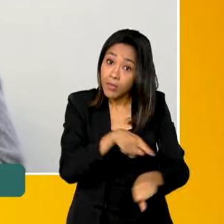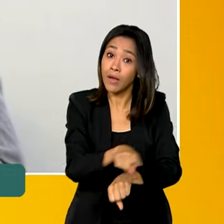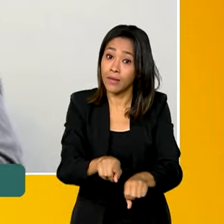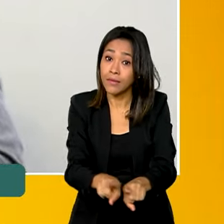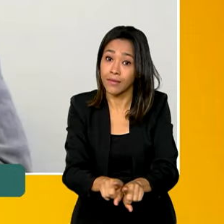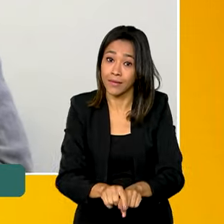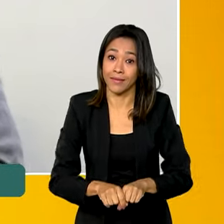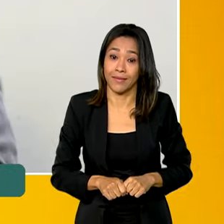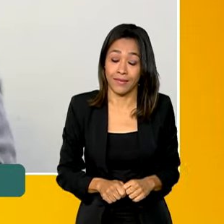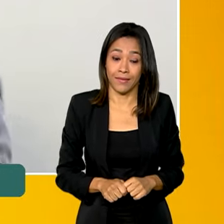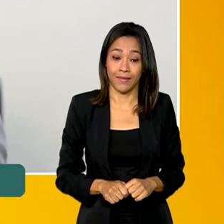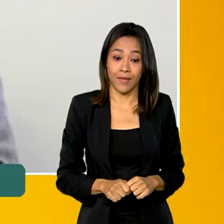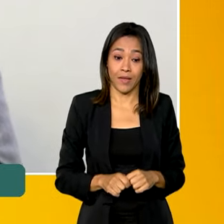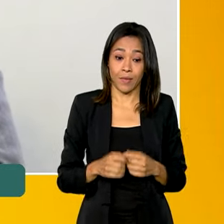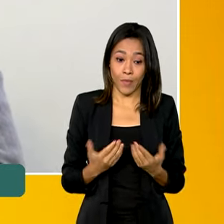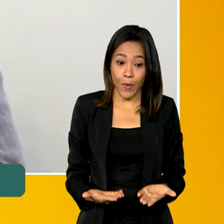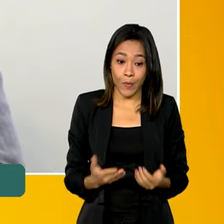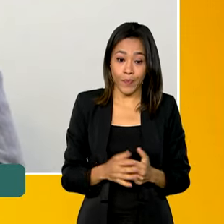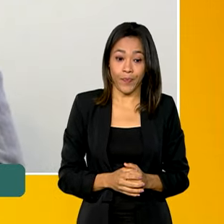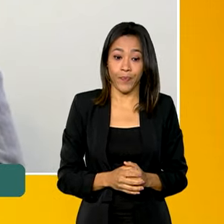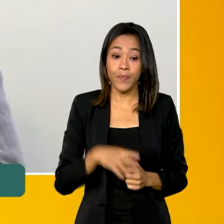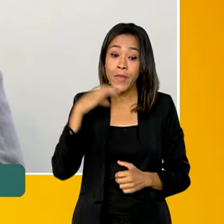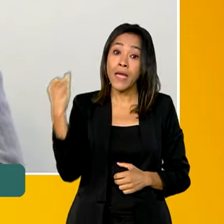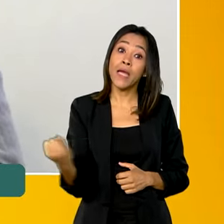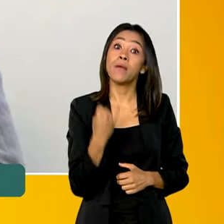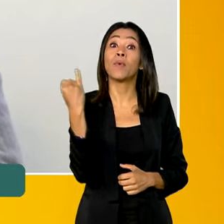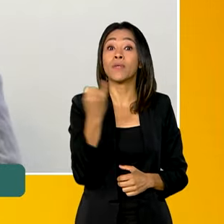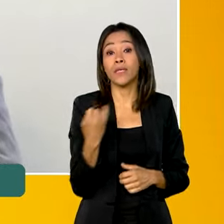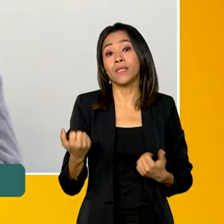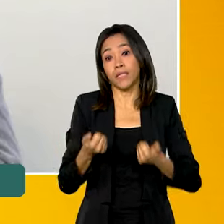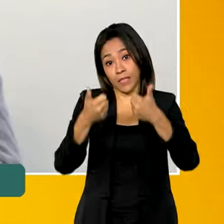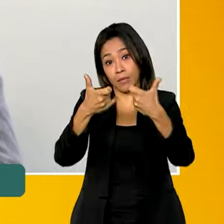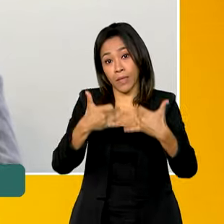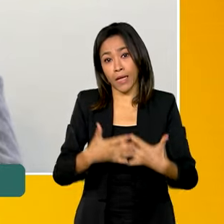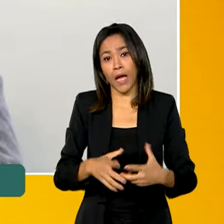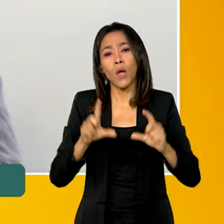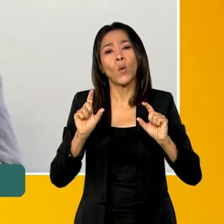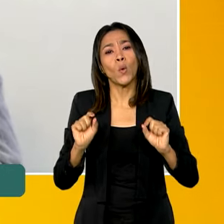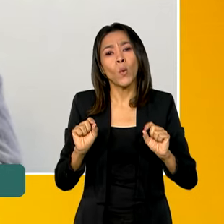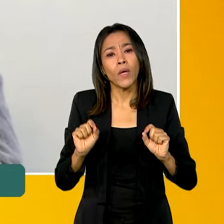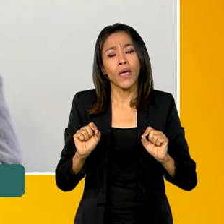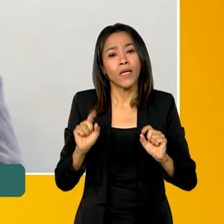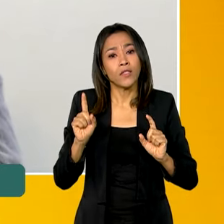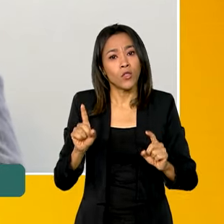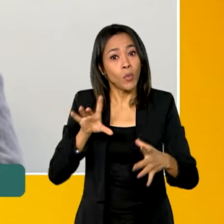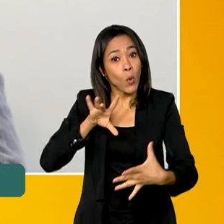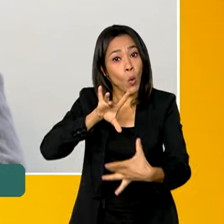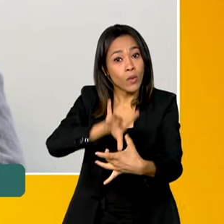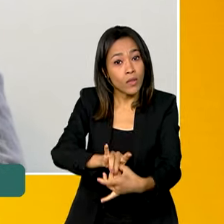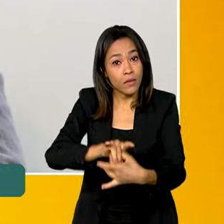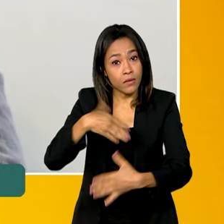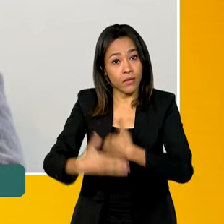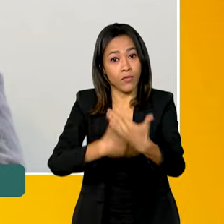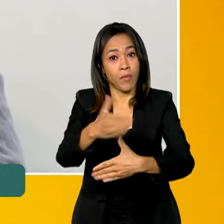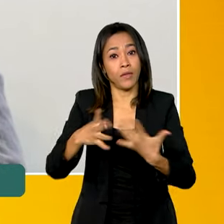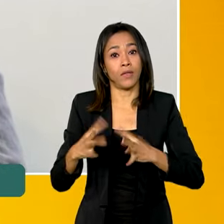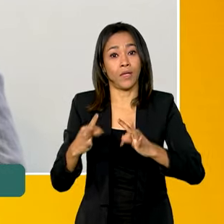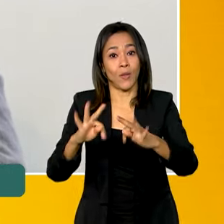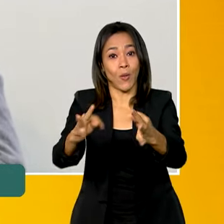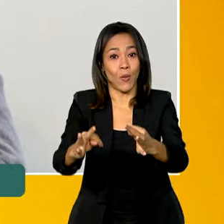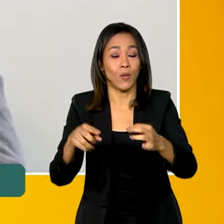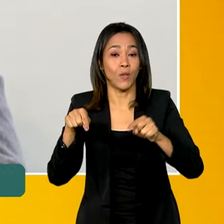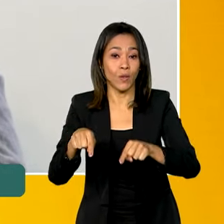todo bom Vanessa é muito importante a gente eh explicar um pouquinho sobre o contexto do desenvolvimento tecnológico e da